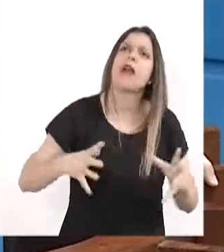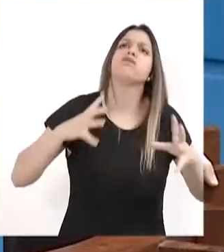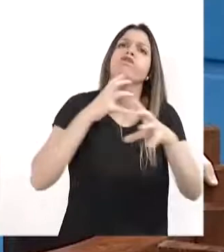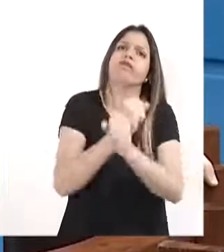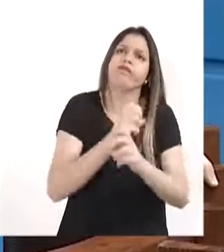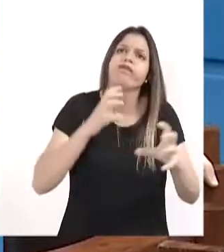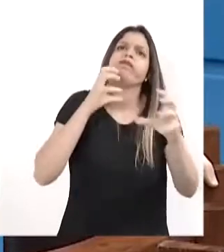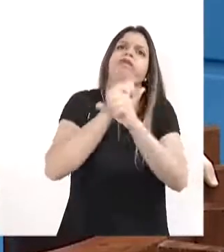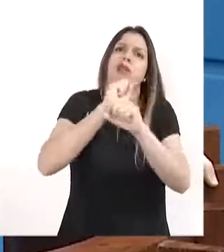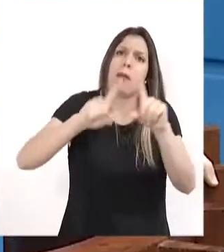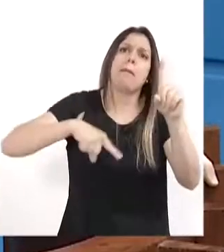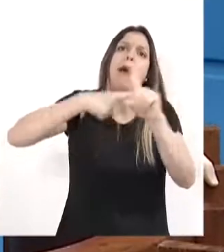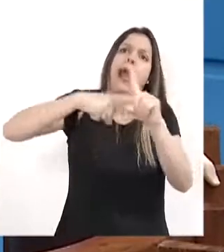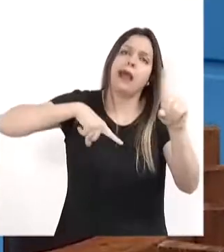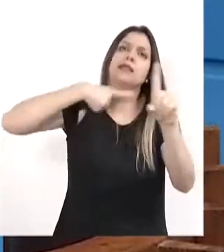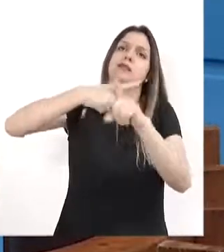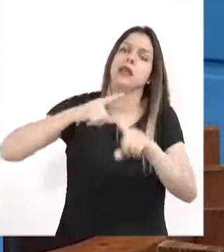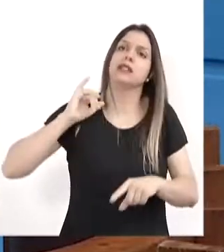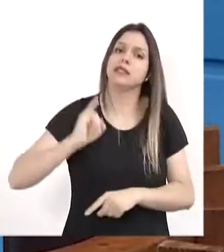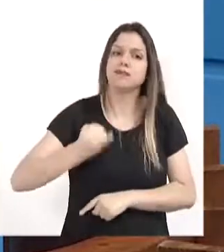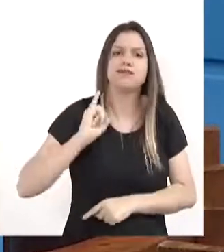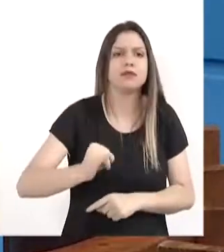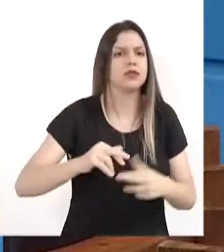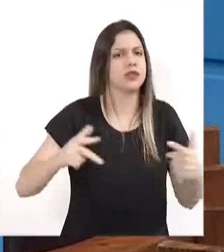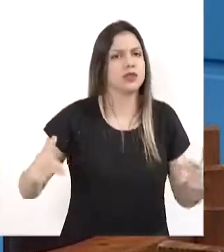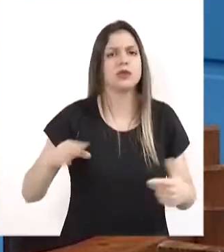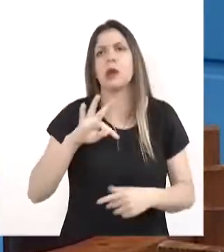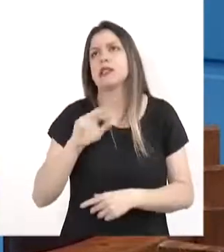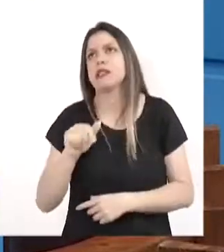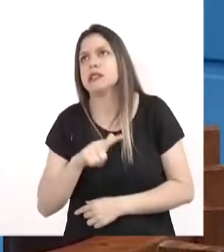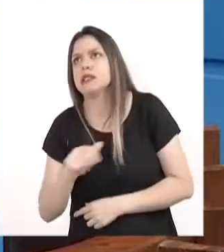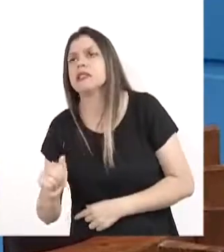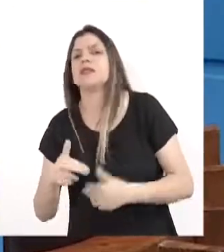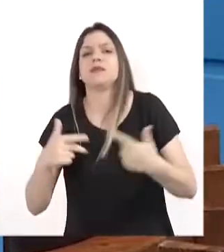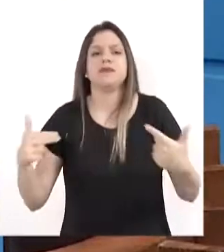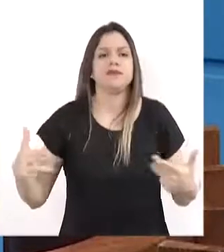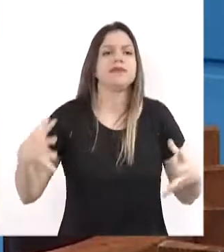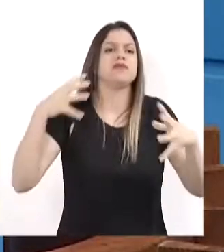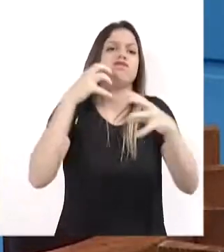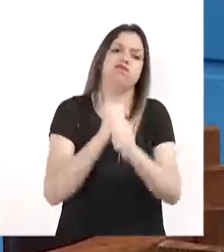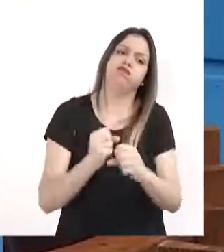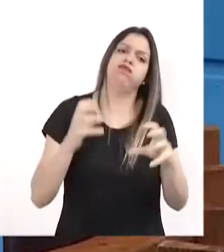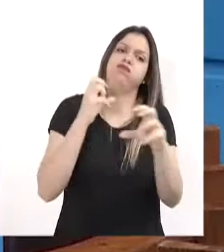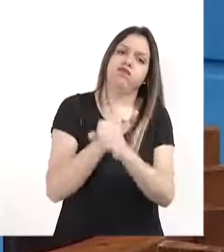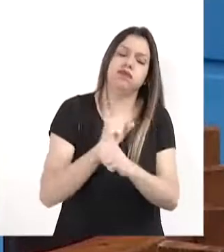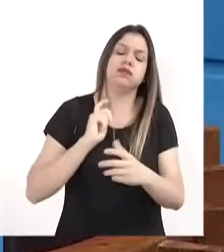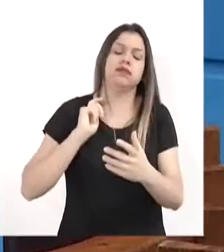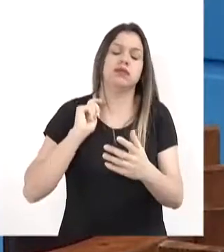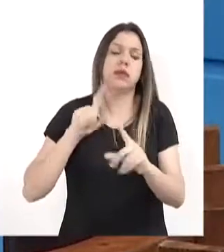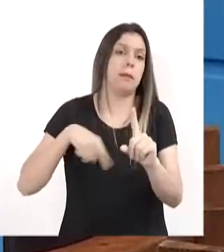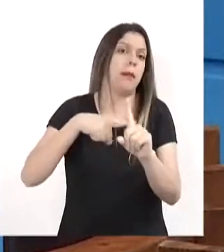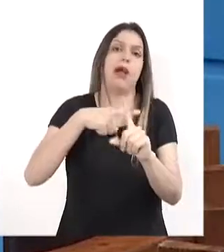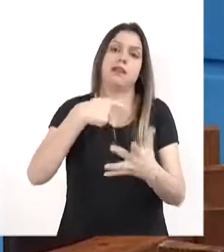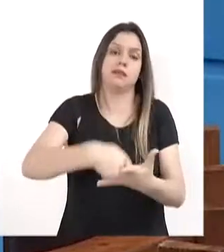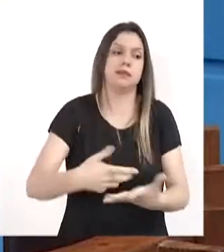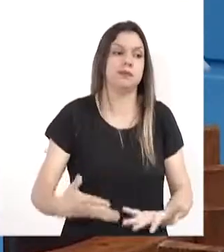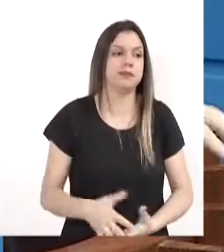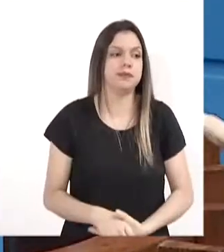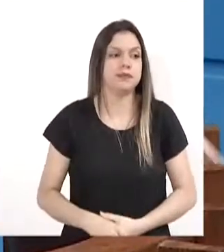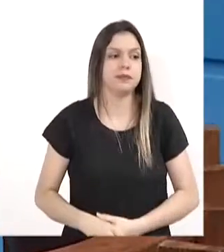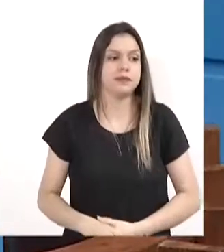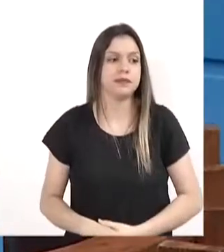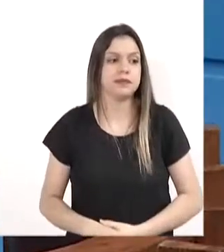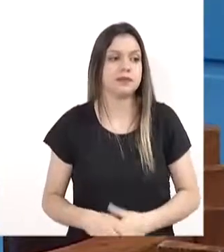etc., impostos, e encargos que lá, de maneira escusas, estão incididas, e serão, pelo